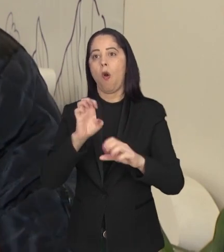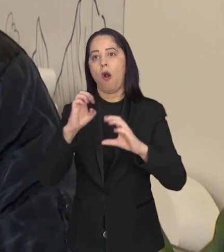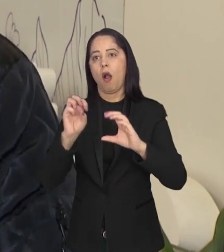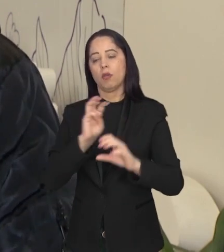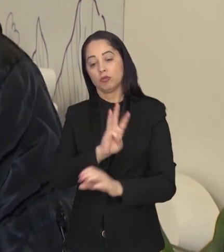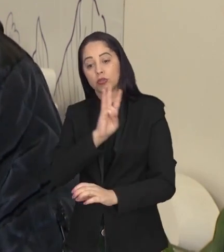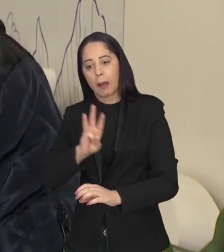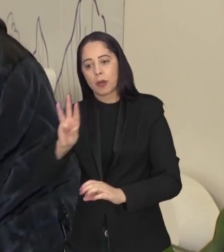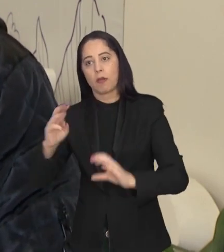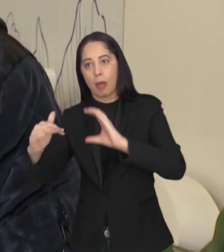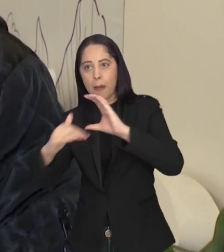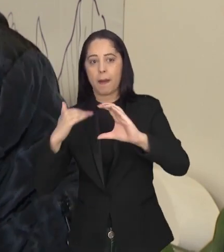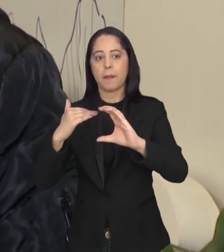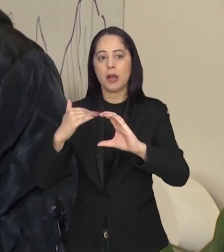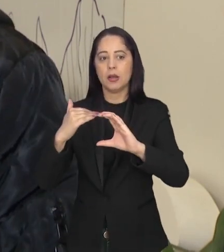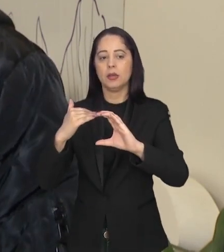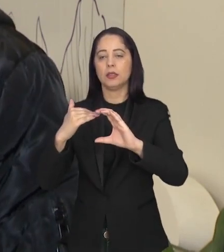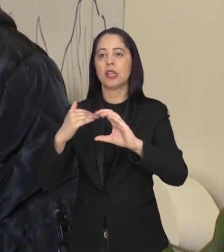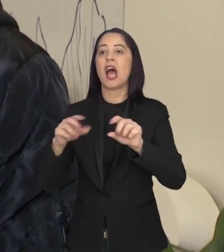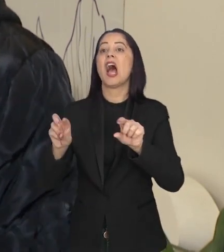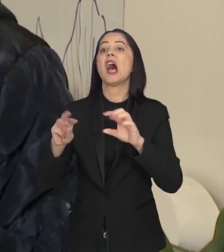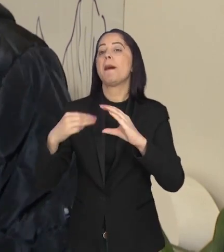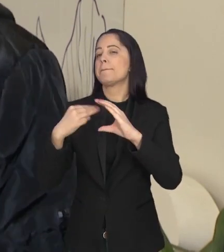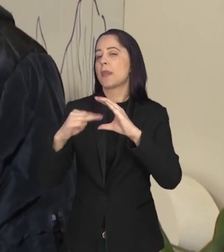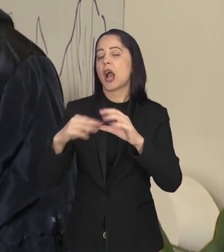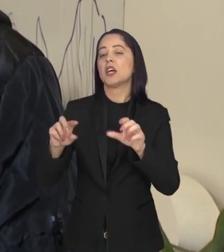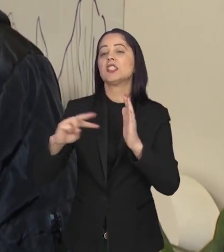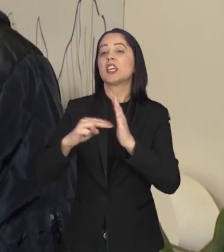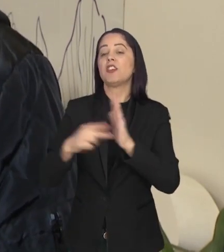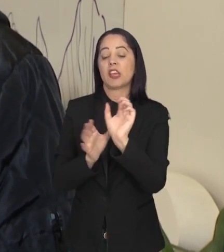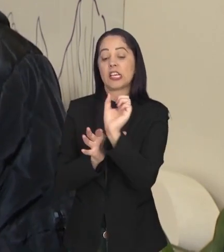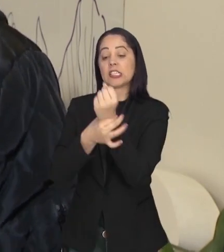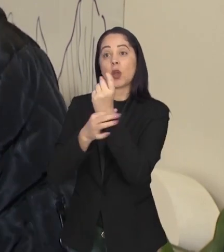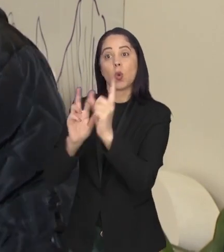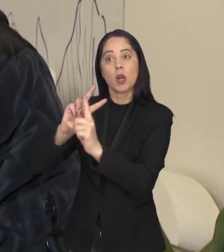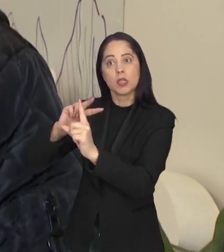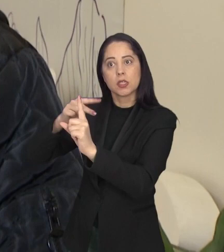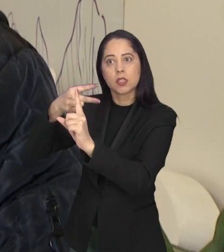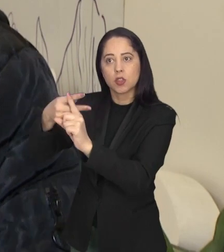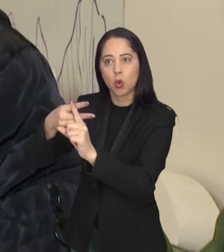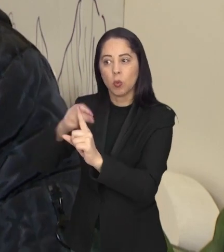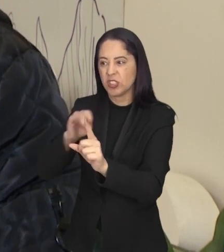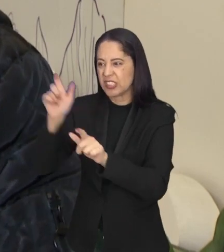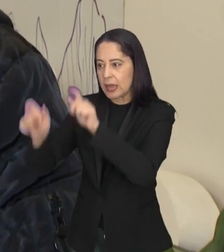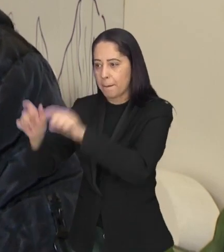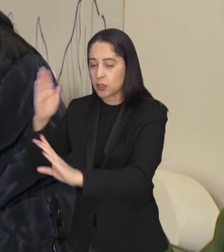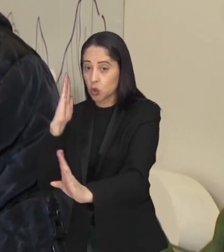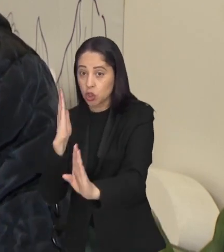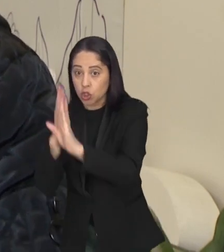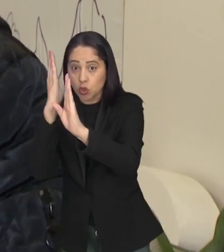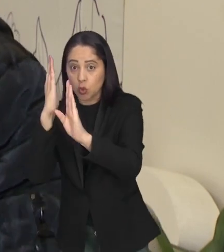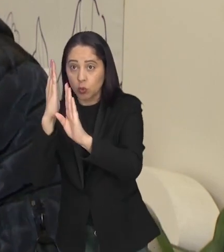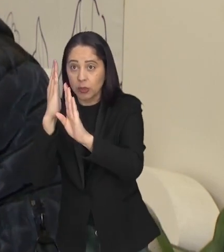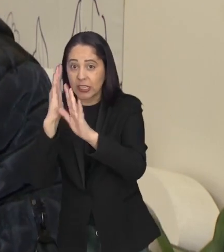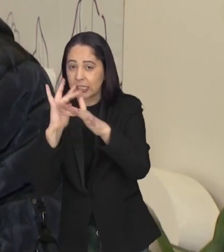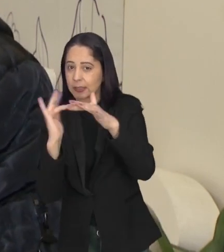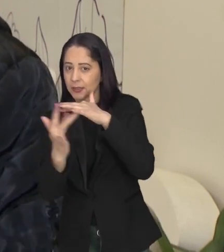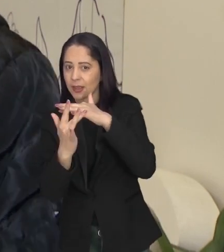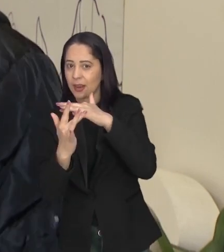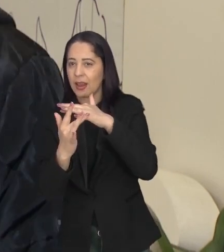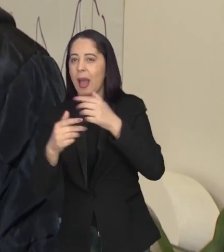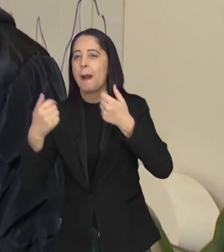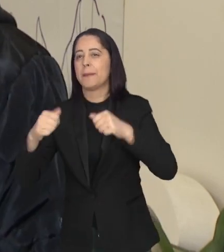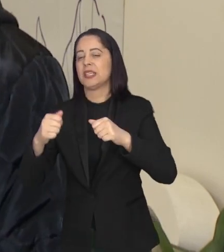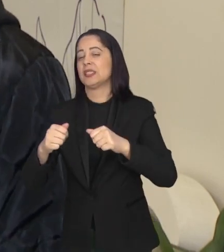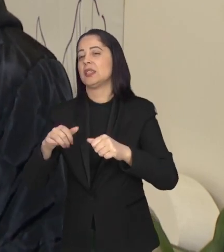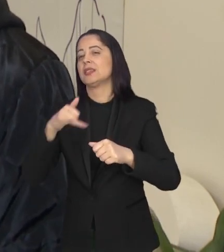um e-mail que você recebeu. Isso cria mais uma camada de proteção. Se alguém descobrir a sua senha da rede social,